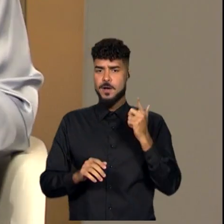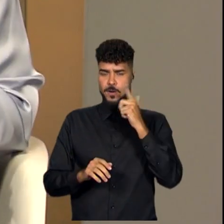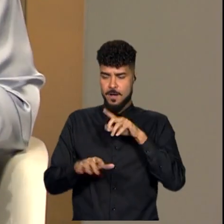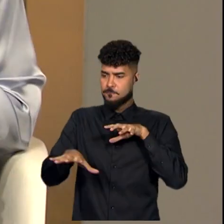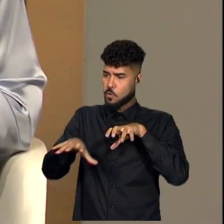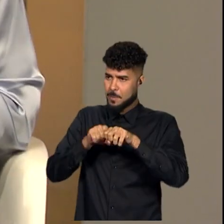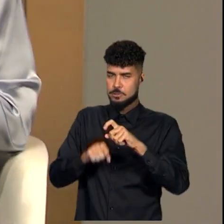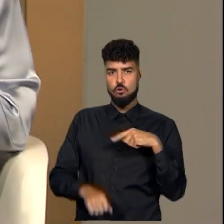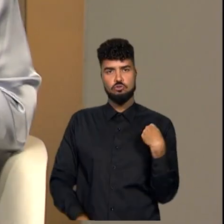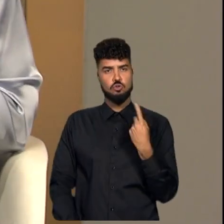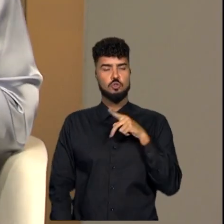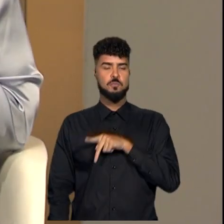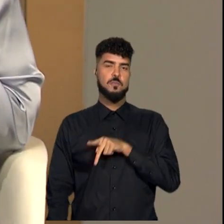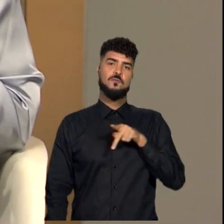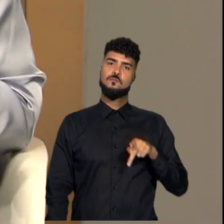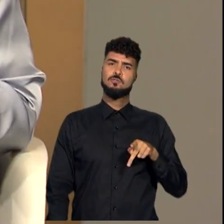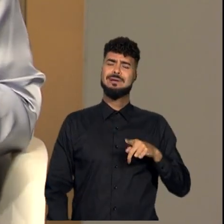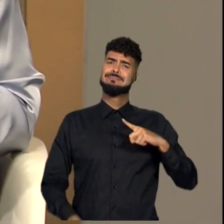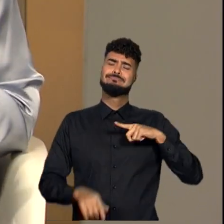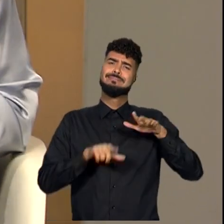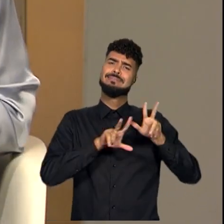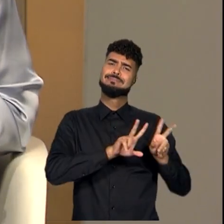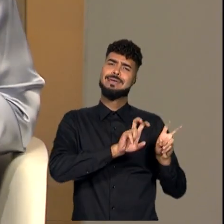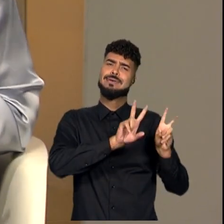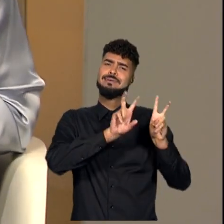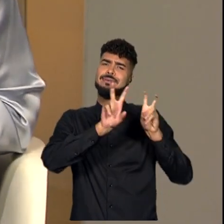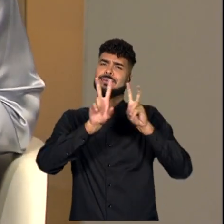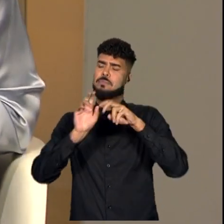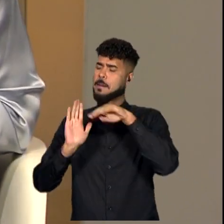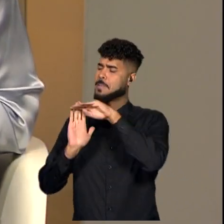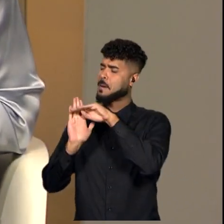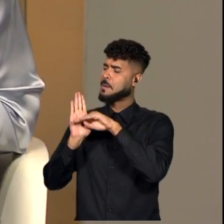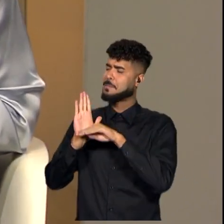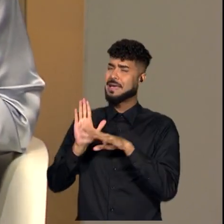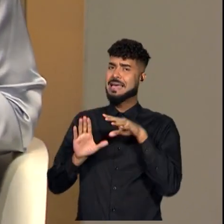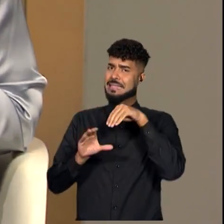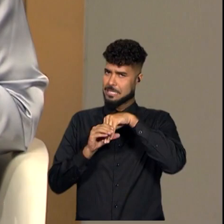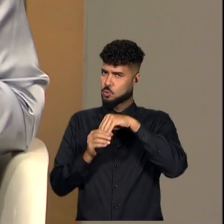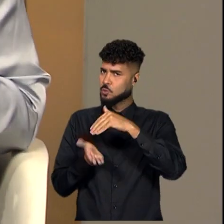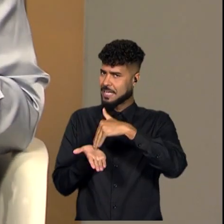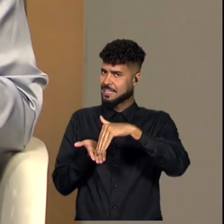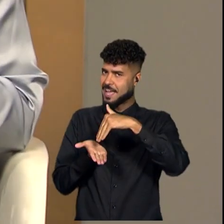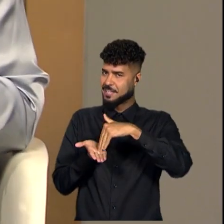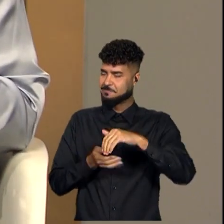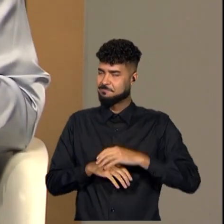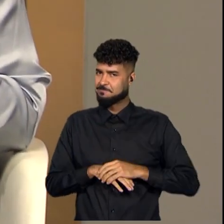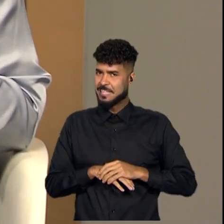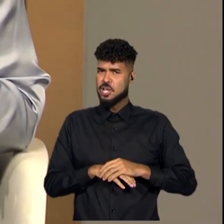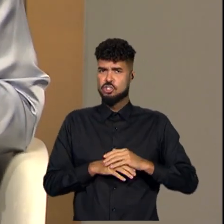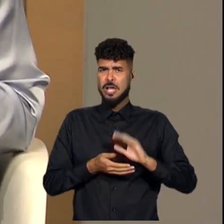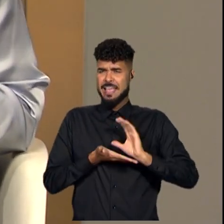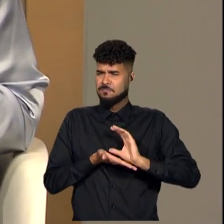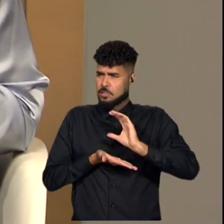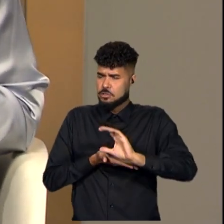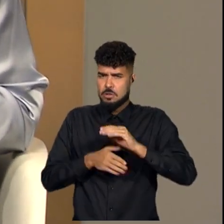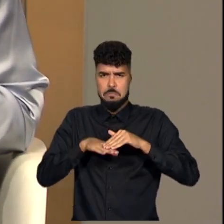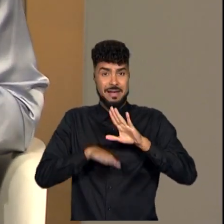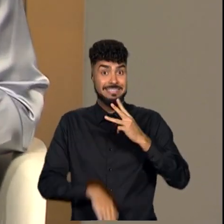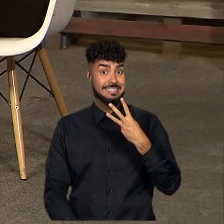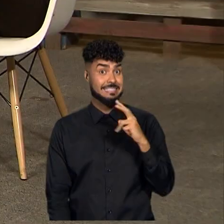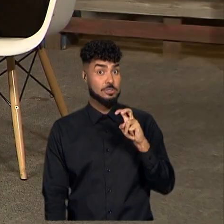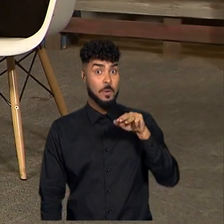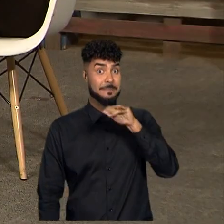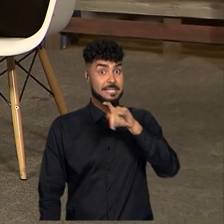formação dos nossos professores sobre os vastos temas que a gente tem dentro da secretaria. Então, foram investidos mais de 35